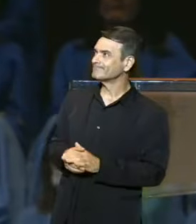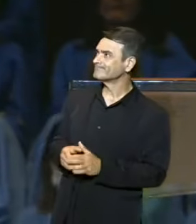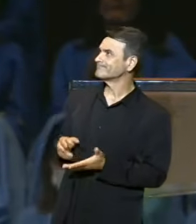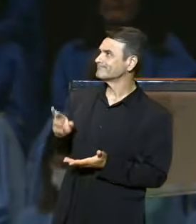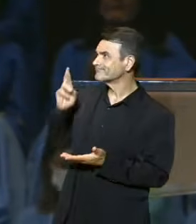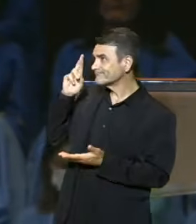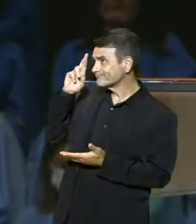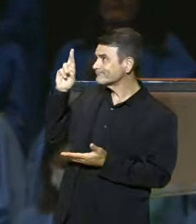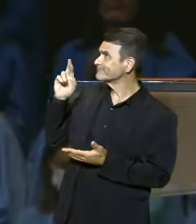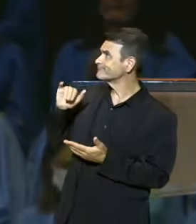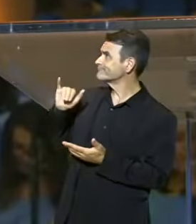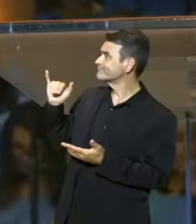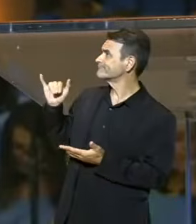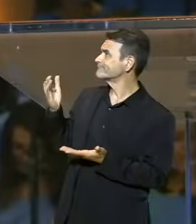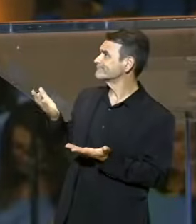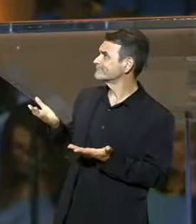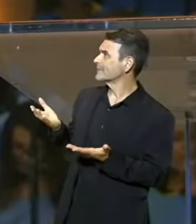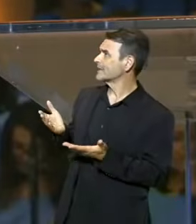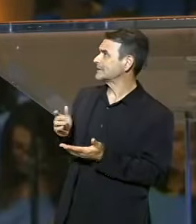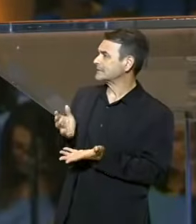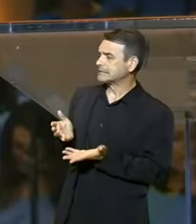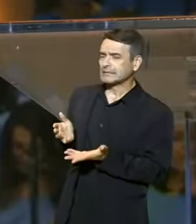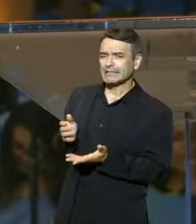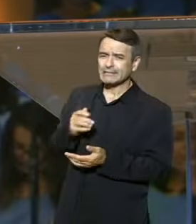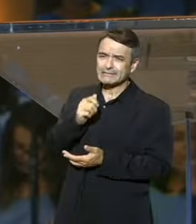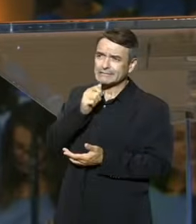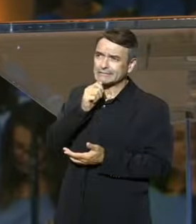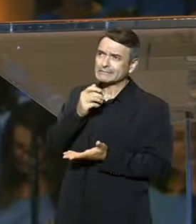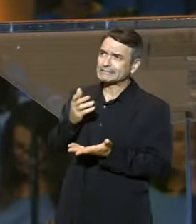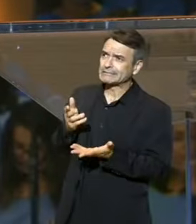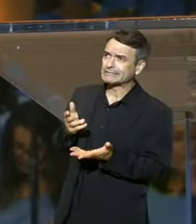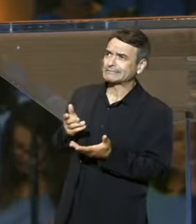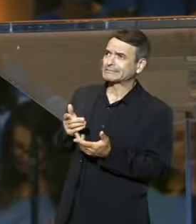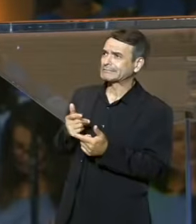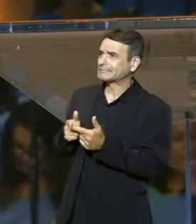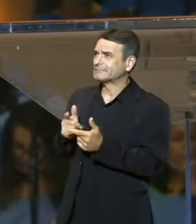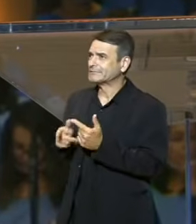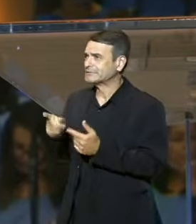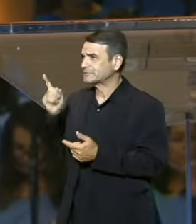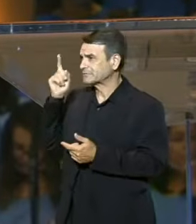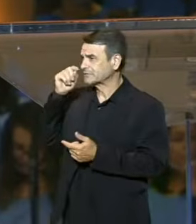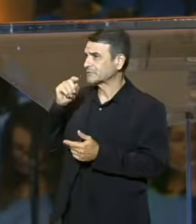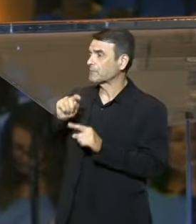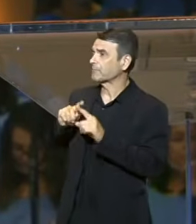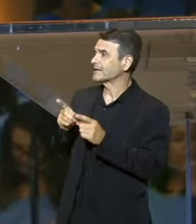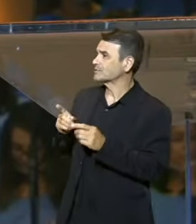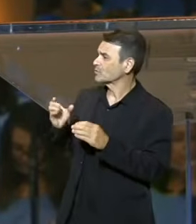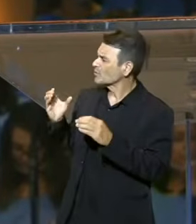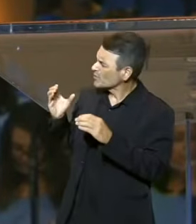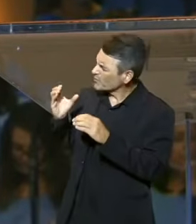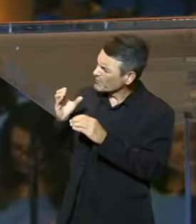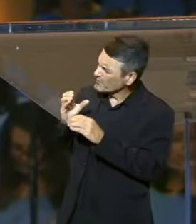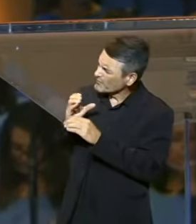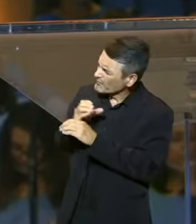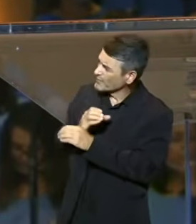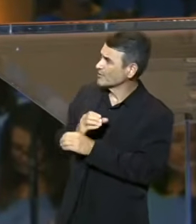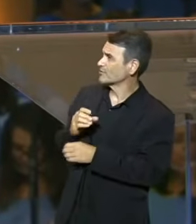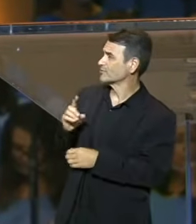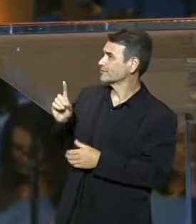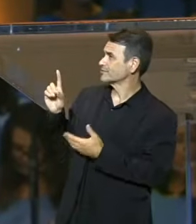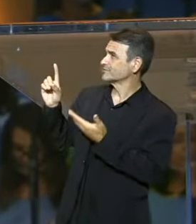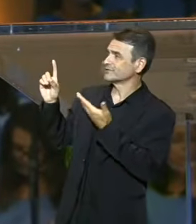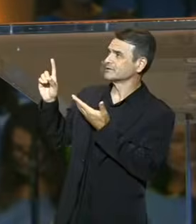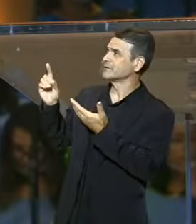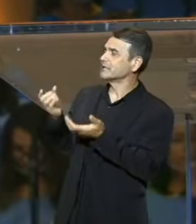Senhor, ainda que esteja passando por desertos, eu confio em Ti, e eu vou